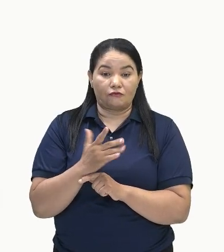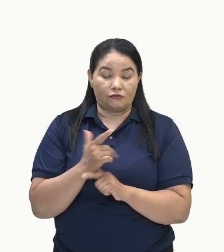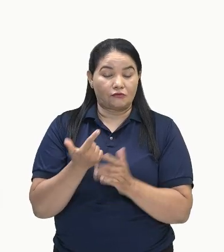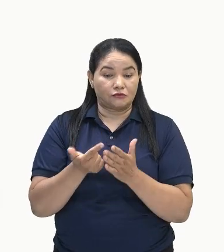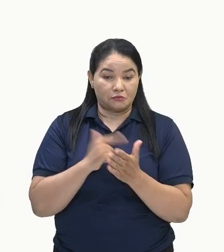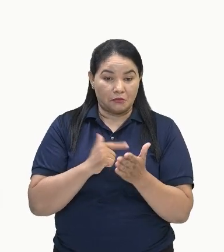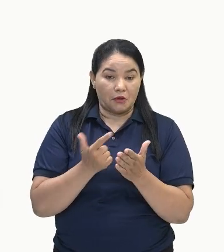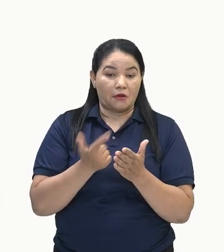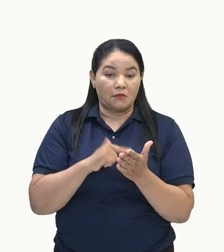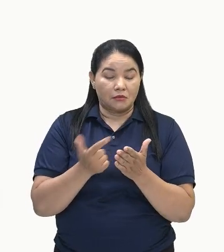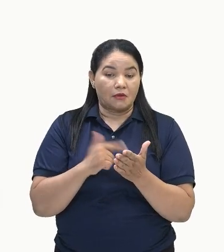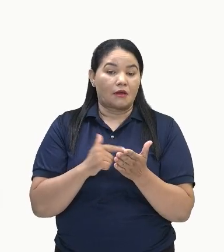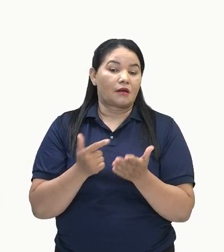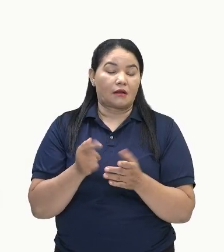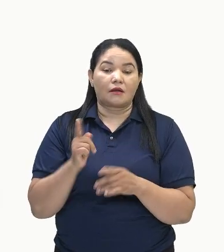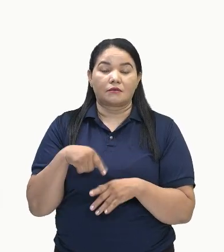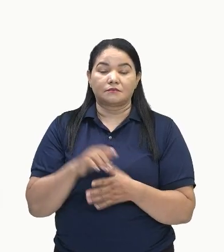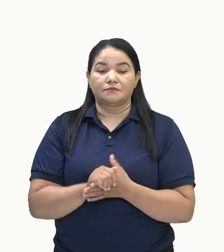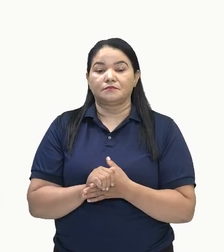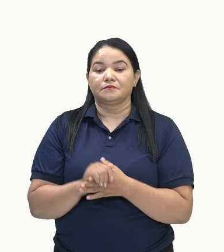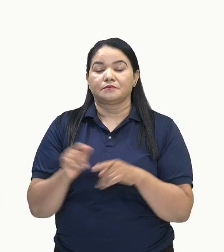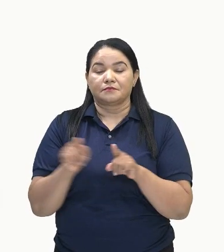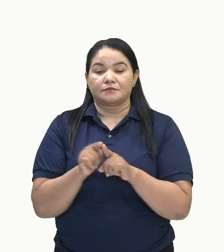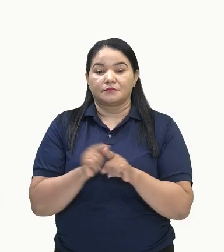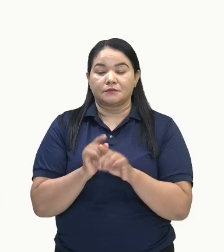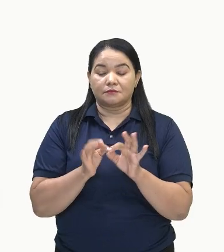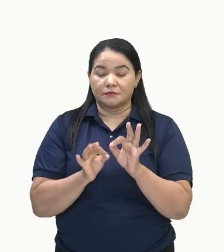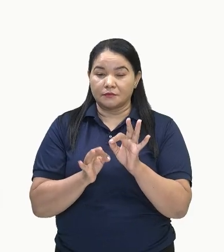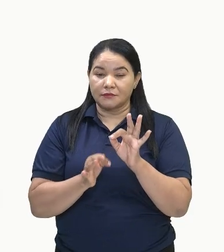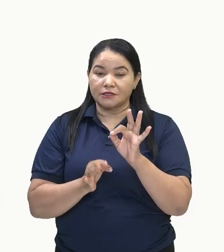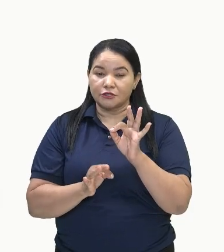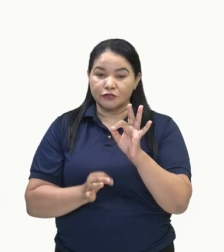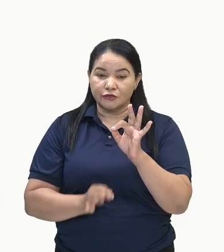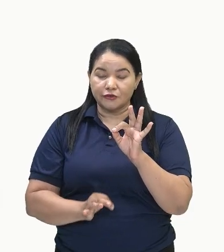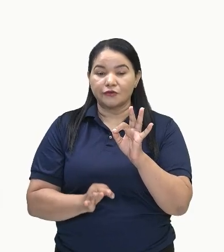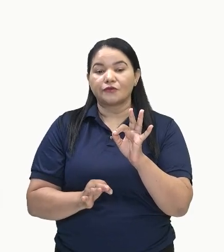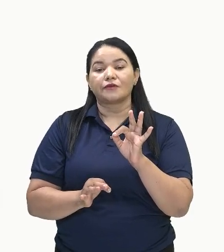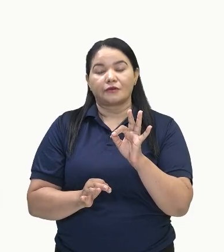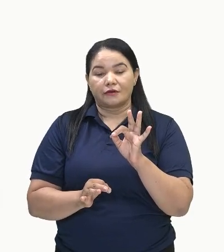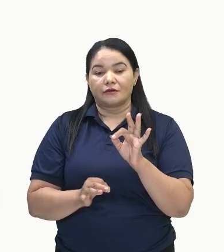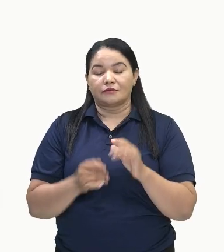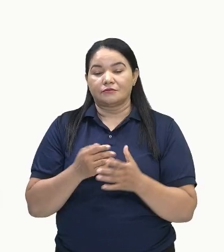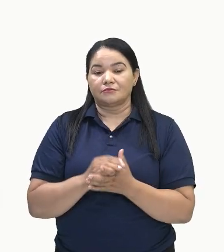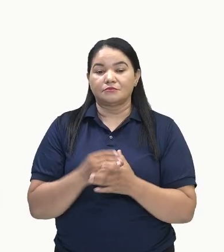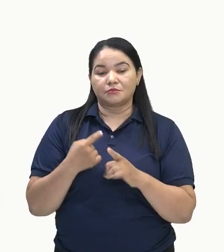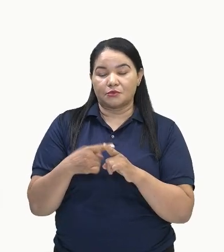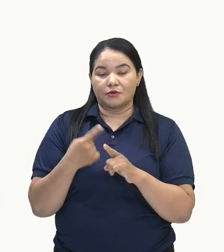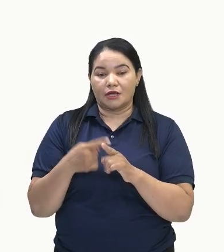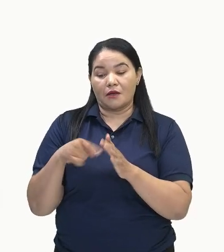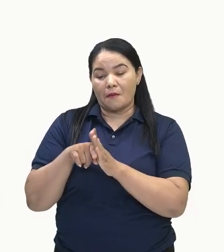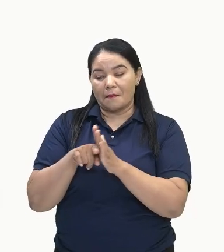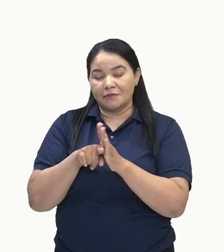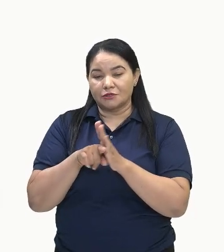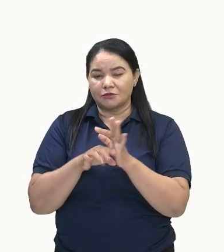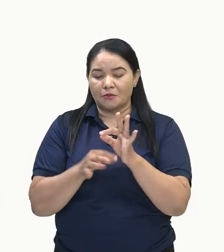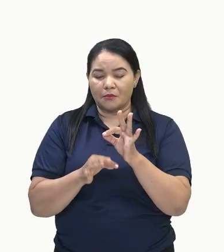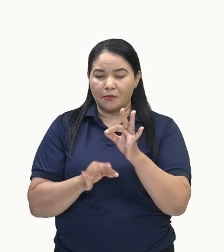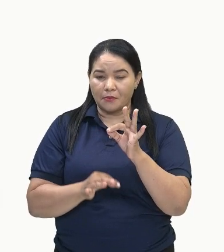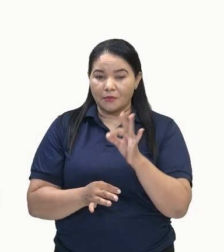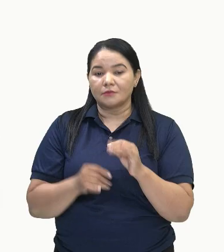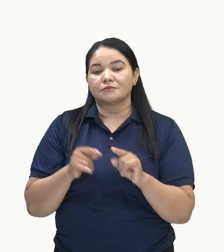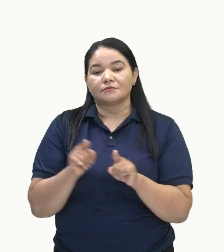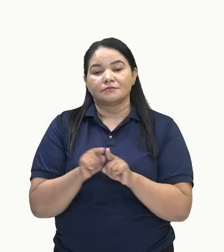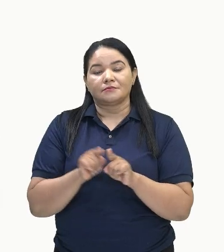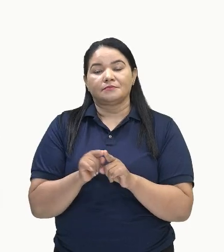né? E por ser extensa, porque ela vai ser mais aprofundada. Então, a gente vai